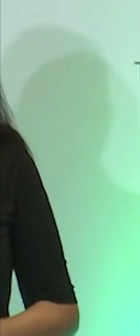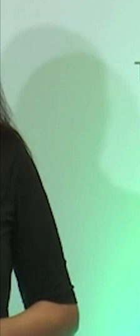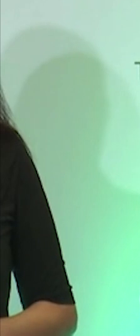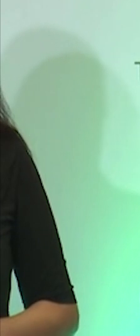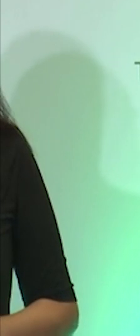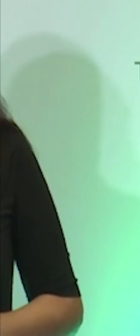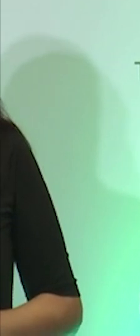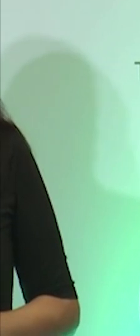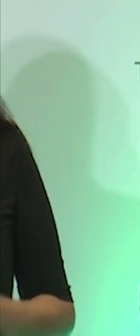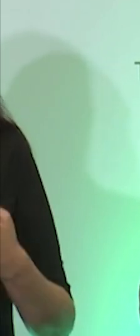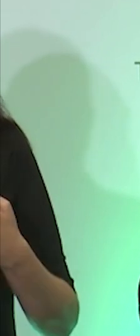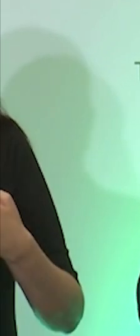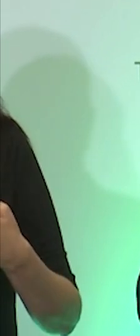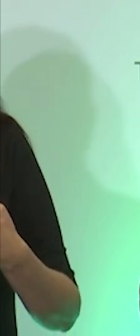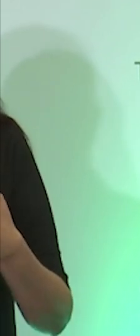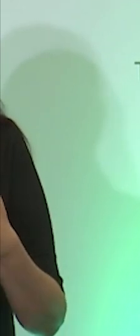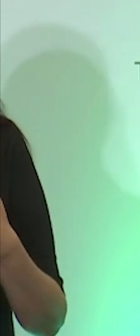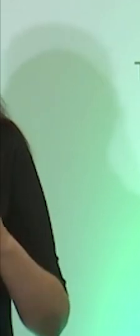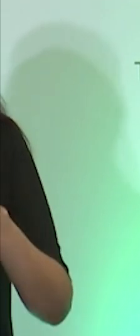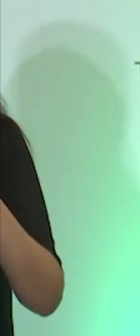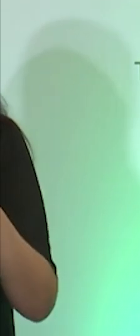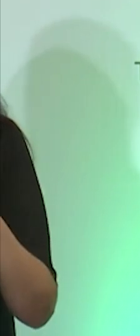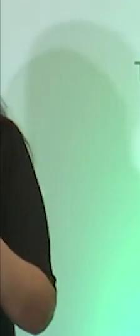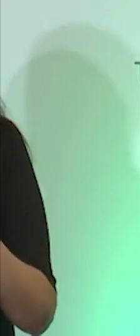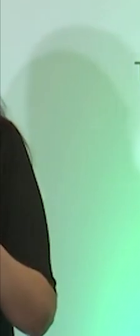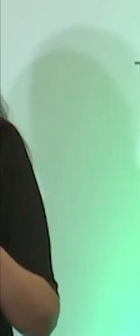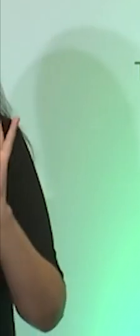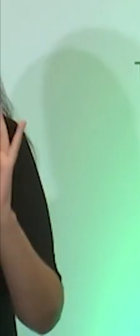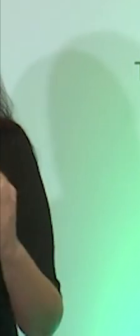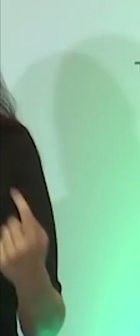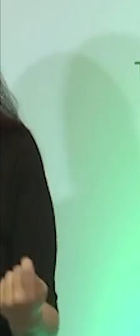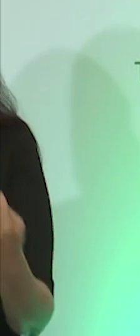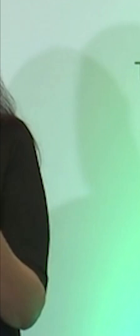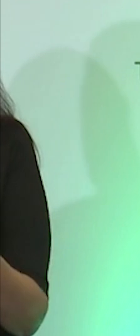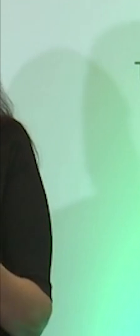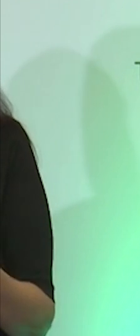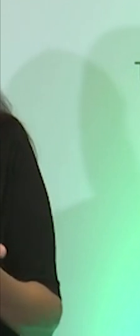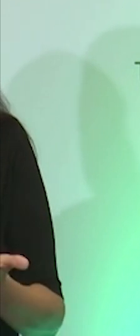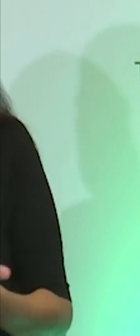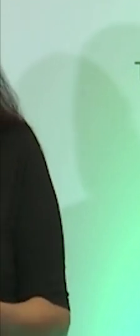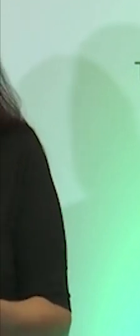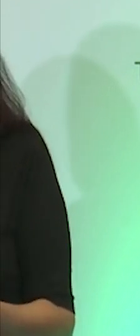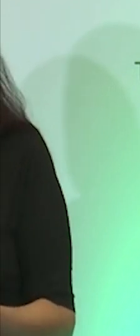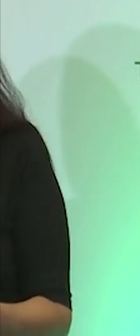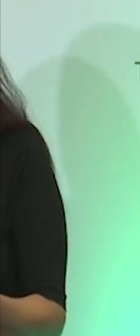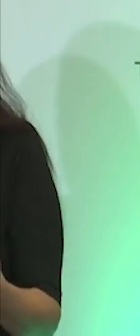Este é, em primeiro lugar, um programa que é eficaz na resposta às